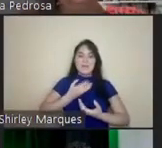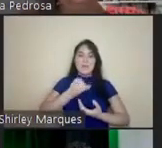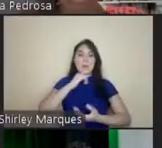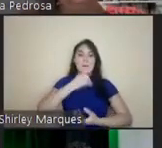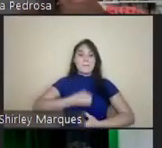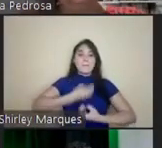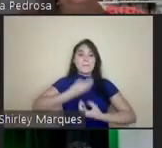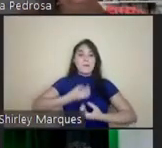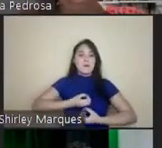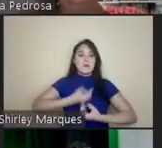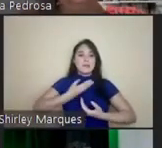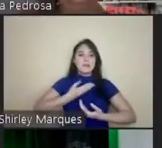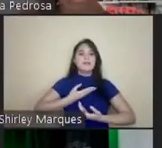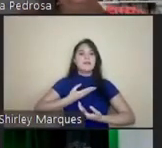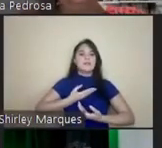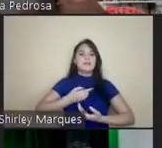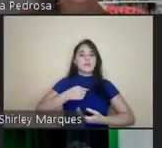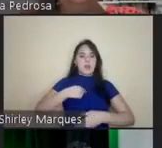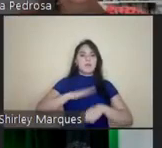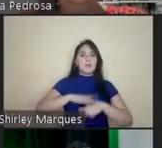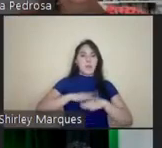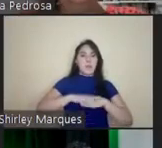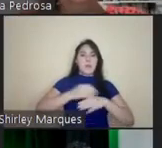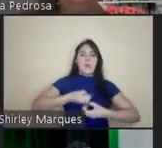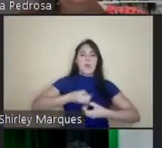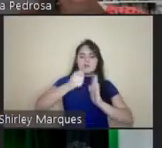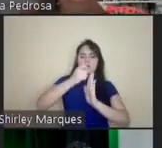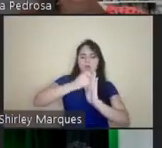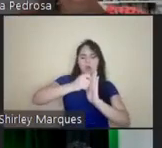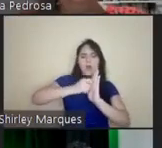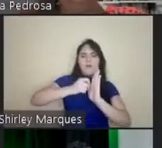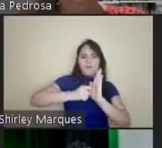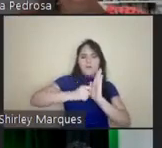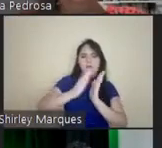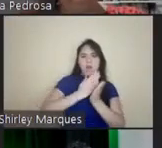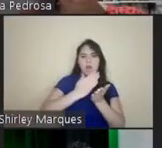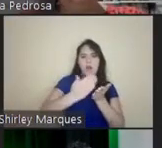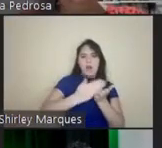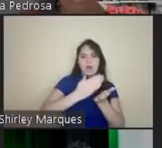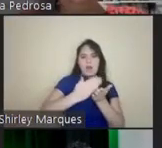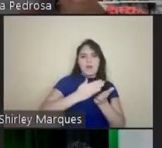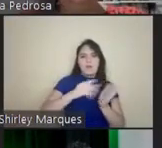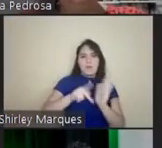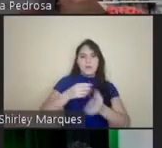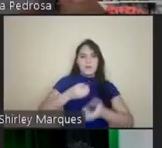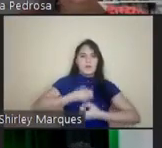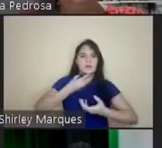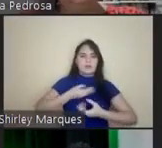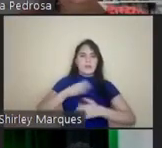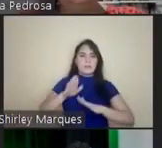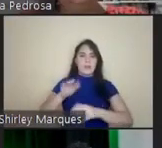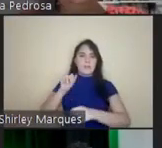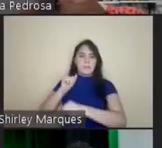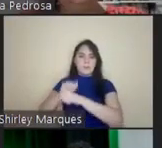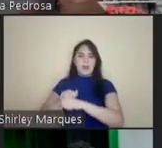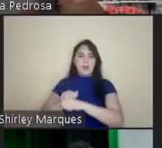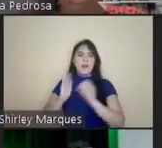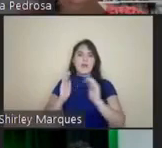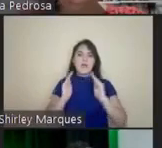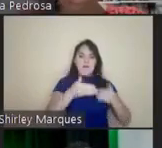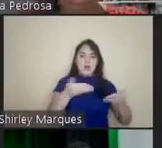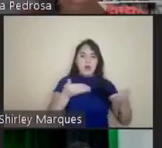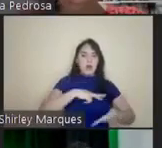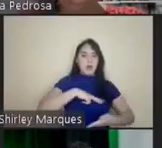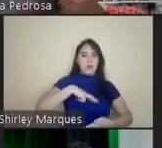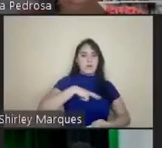poesia, eu sou poeta, escrevi alguns livros de poesia, mas acabei parando de escrever poesia para tentar me dedicar ao romance.